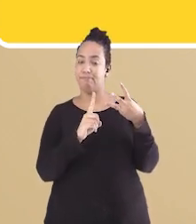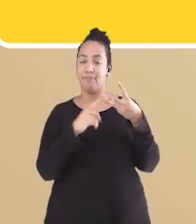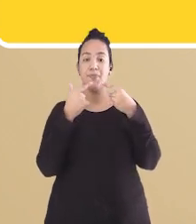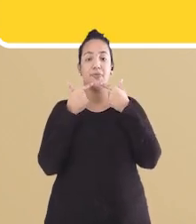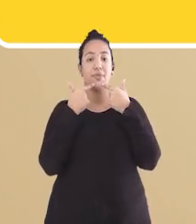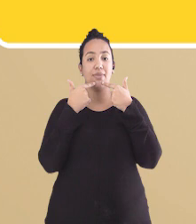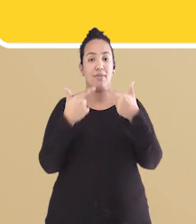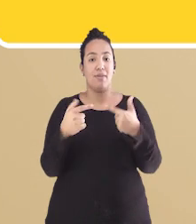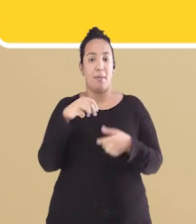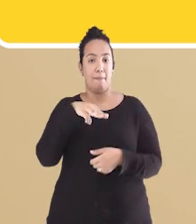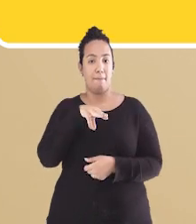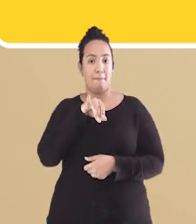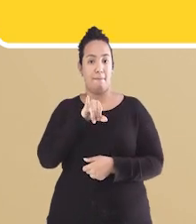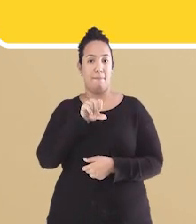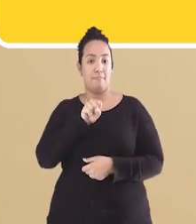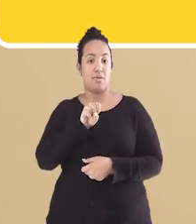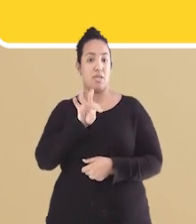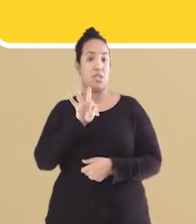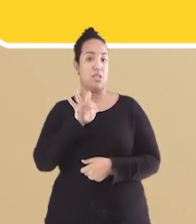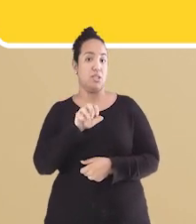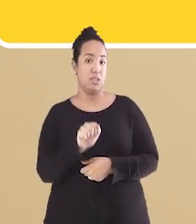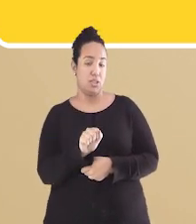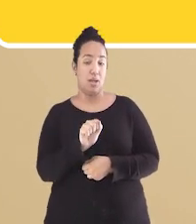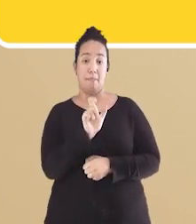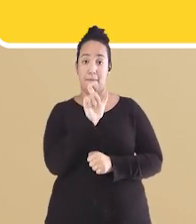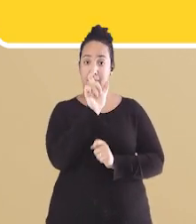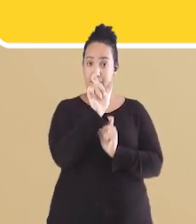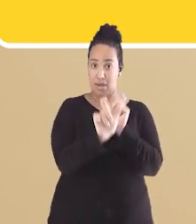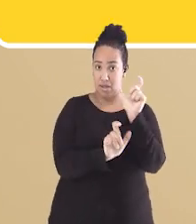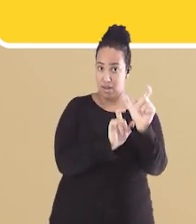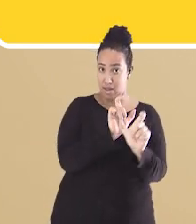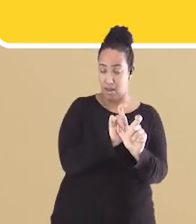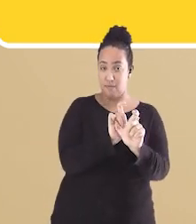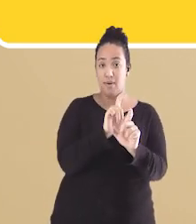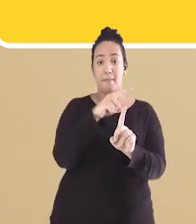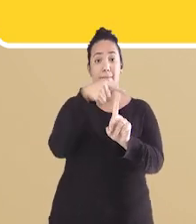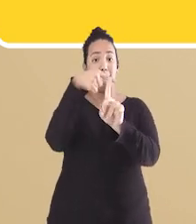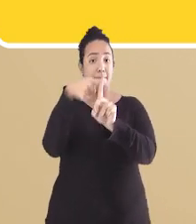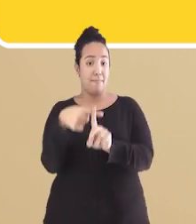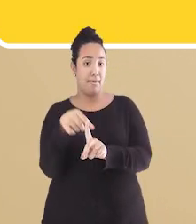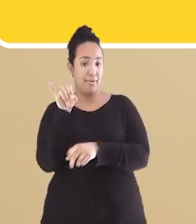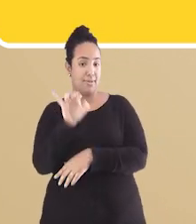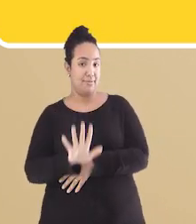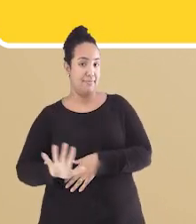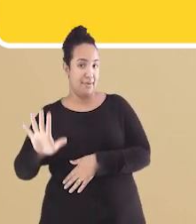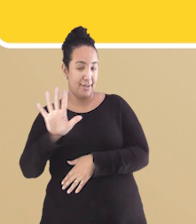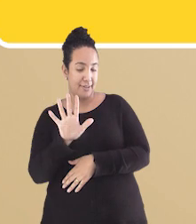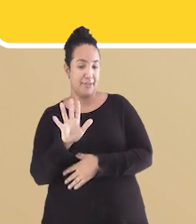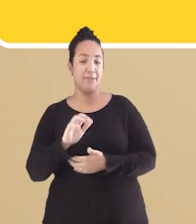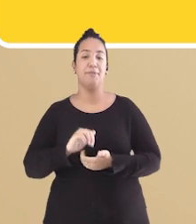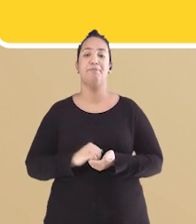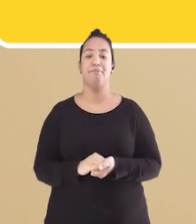Linguagem mista ou híbrida, tem palavras mais imagens.